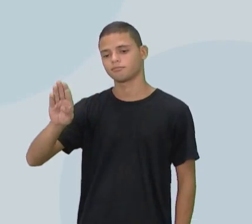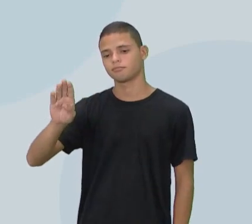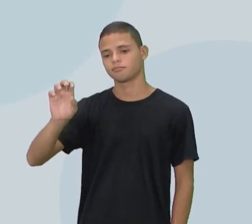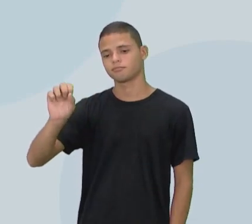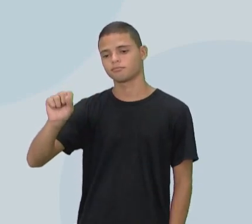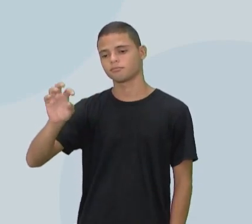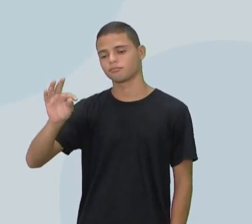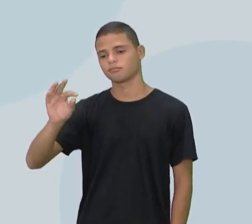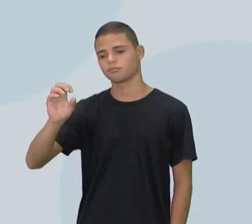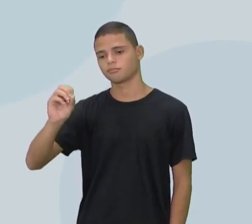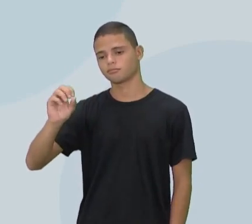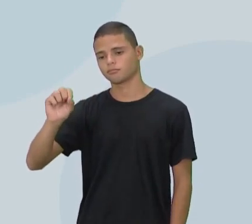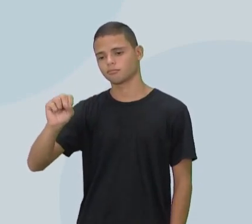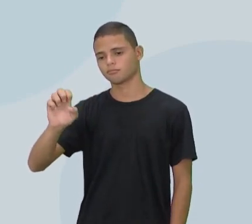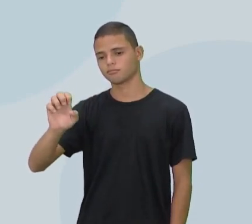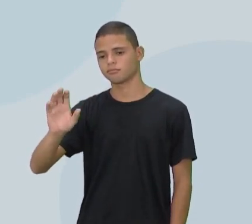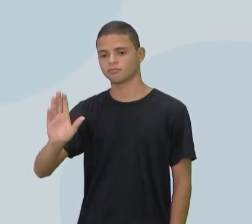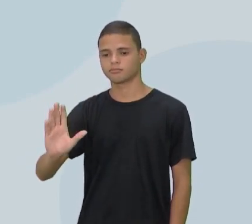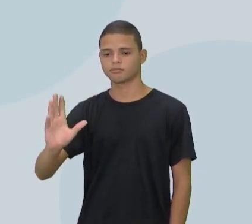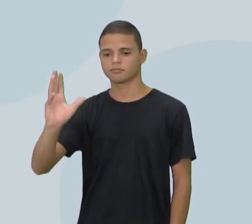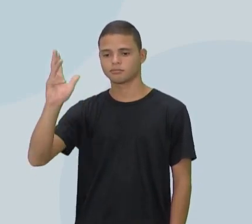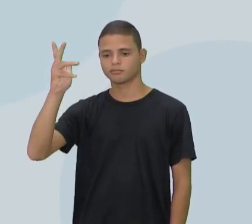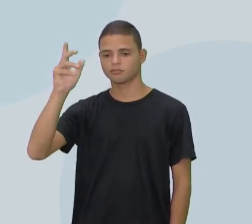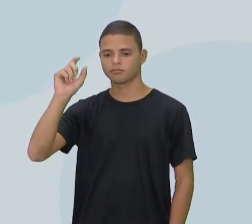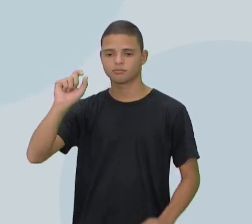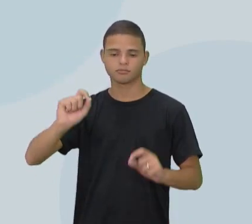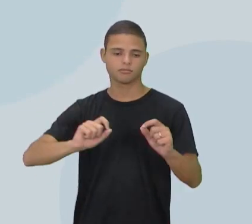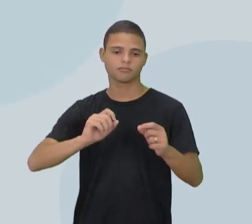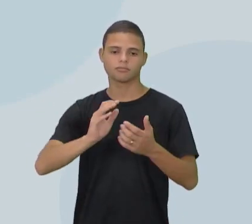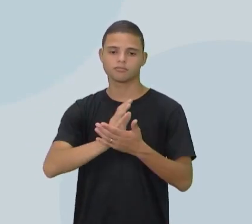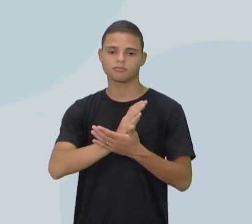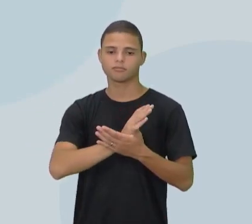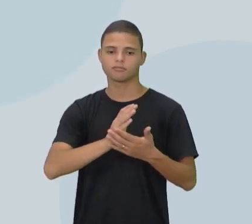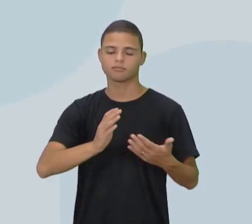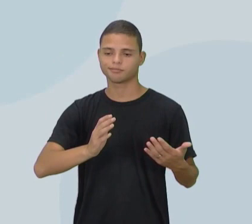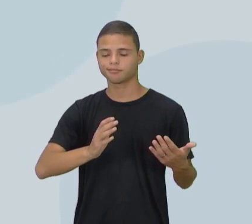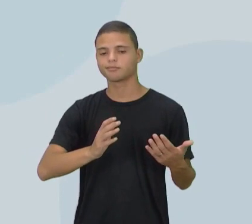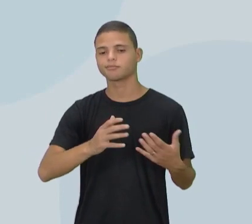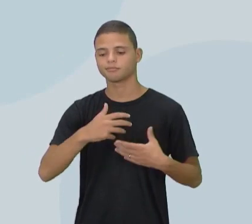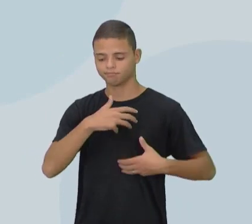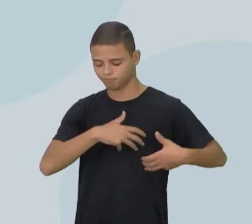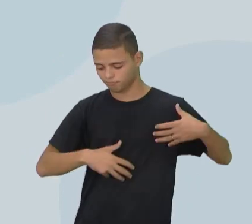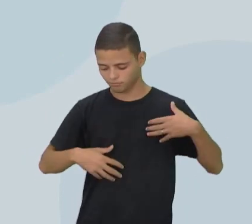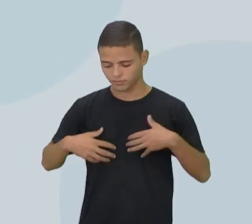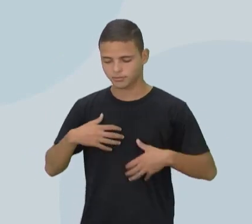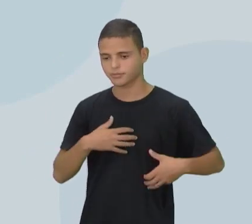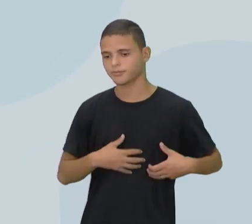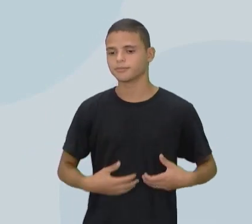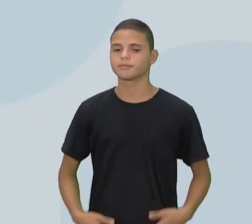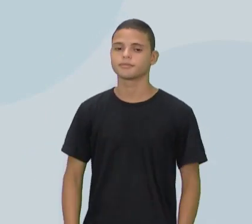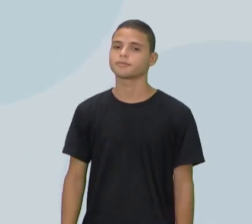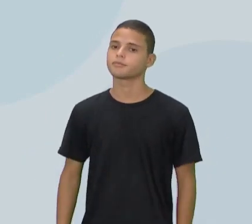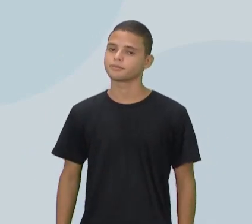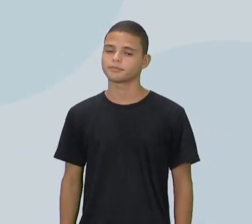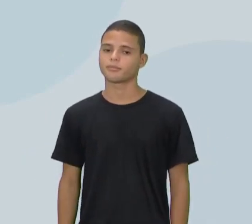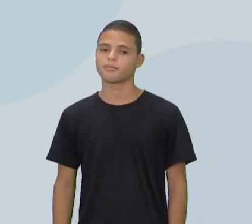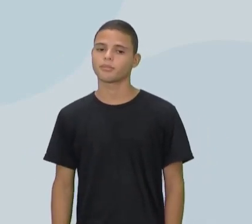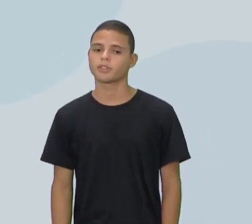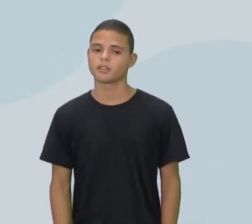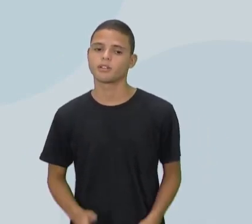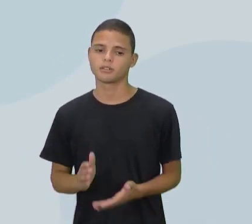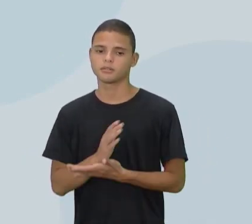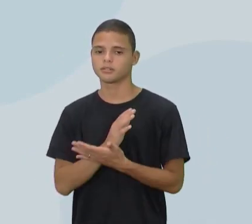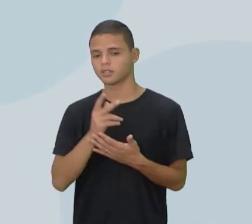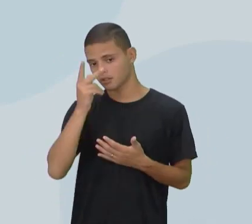causada pela disposição das fibras do amianto nos alvéolos pulmonares, ou seja, na região pulmonar. Então, quem trabalha ou